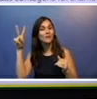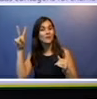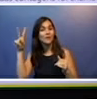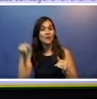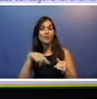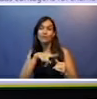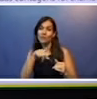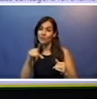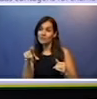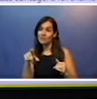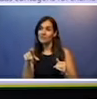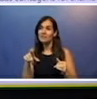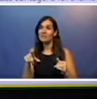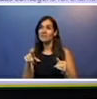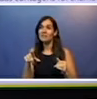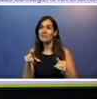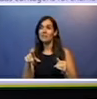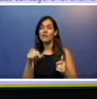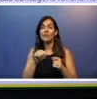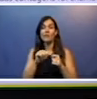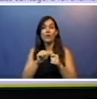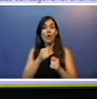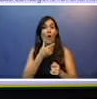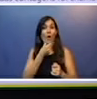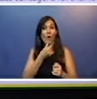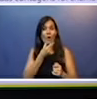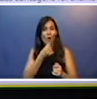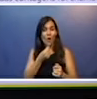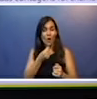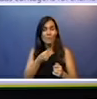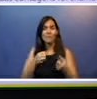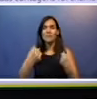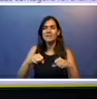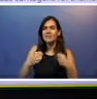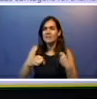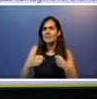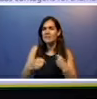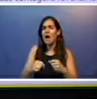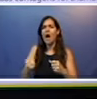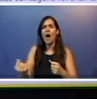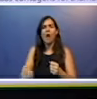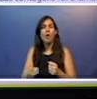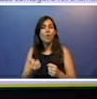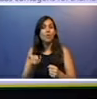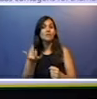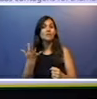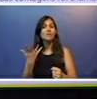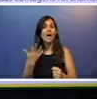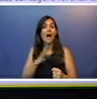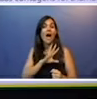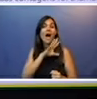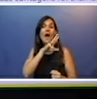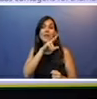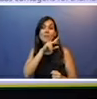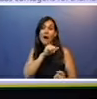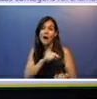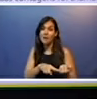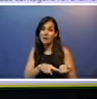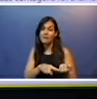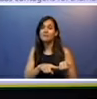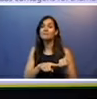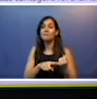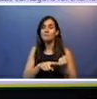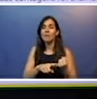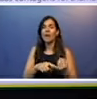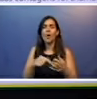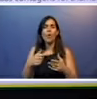foram criadas porque os homens precisavam registrar quantidades de animais, pessoas, objetos de